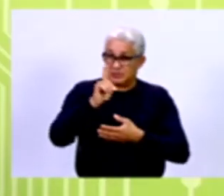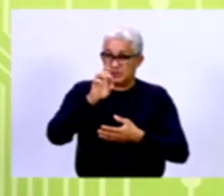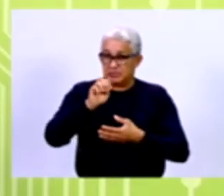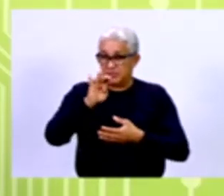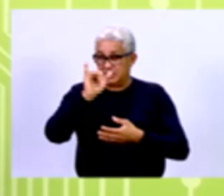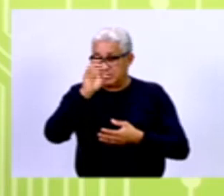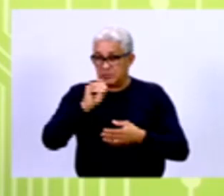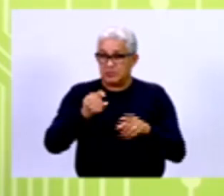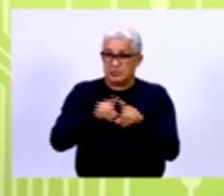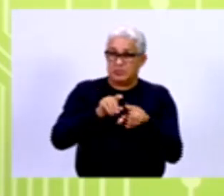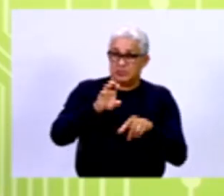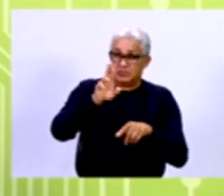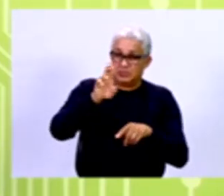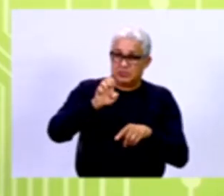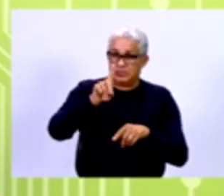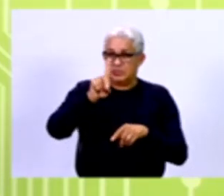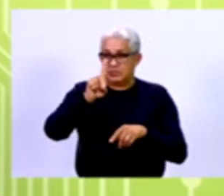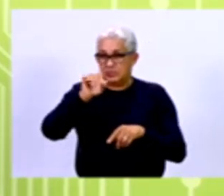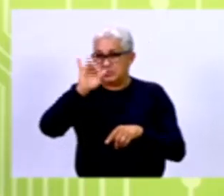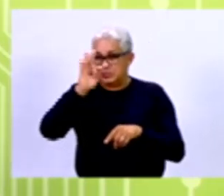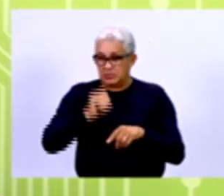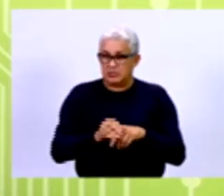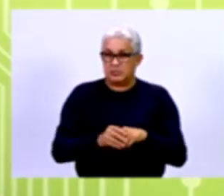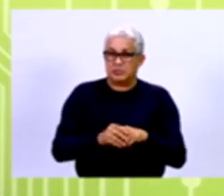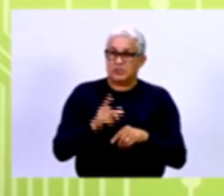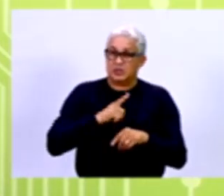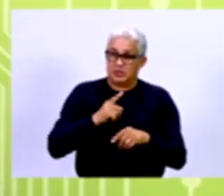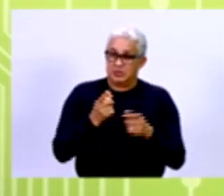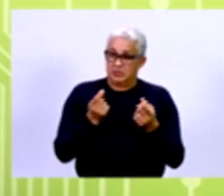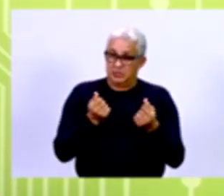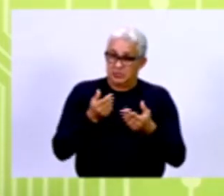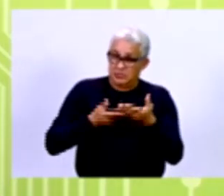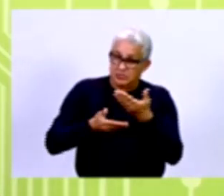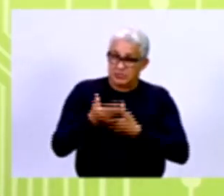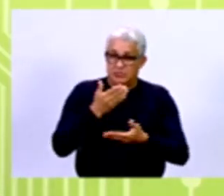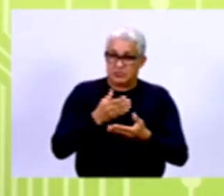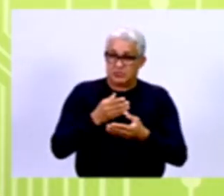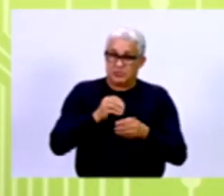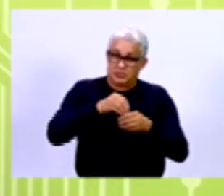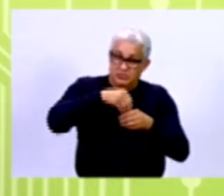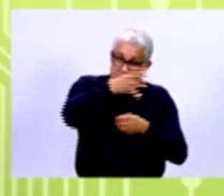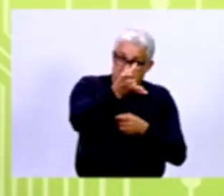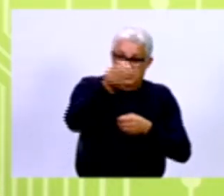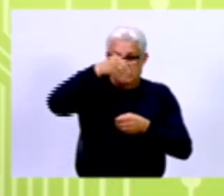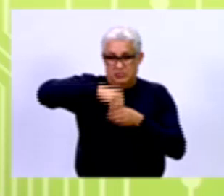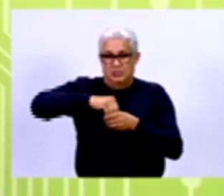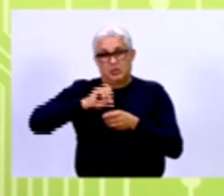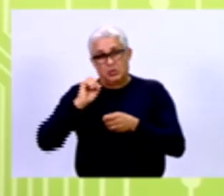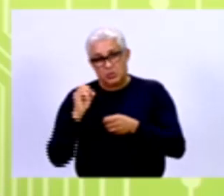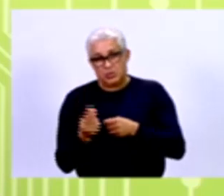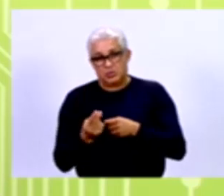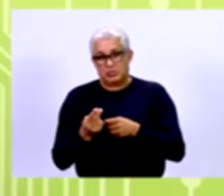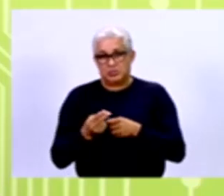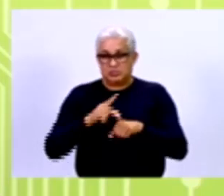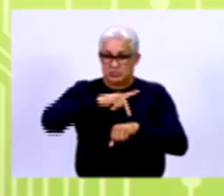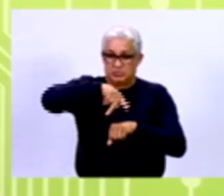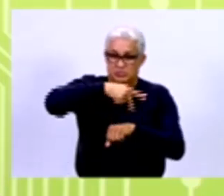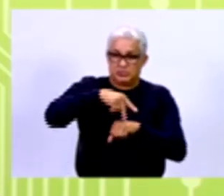gera um movimento de capitais para fora ou para dentro do